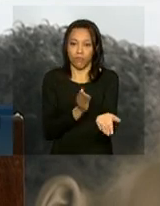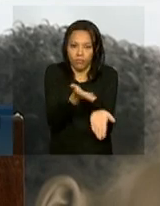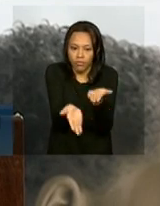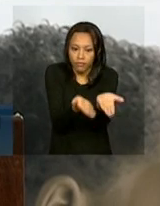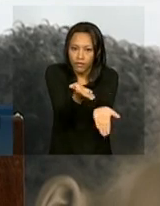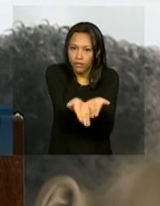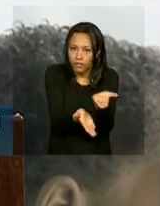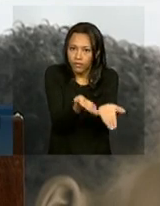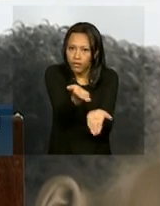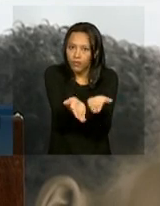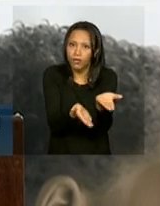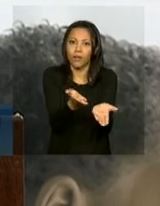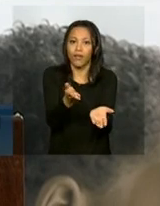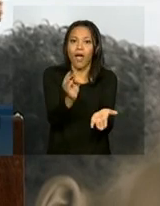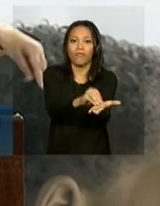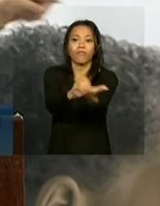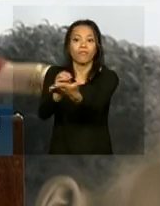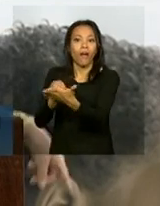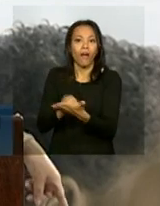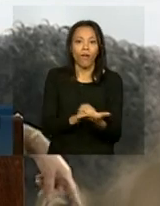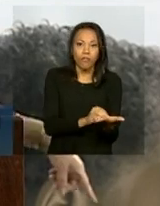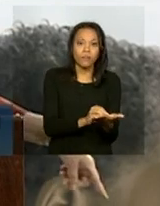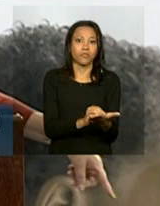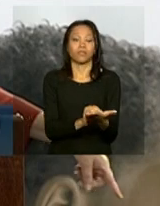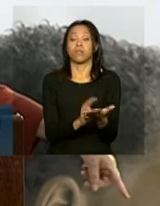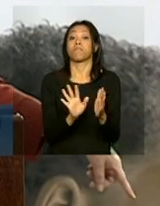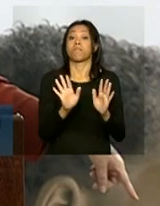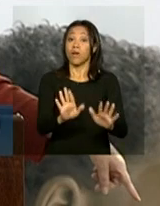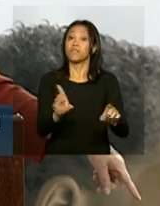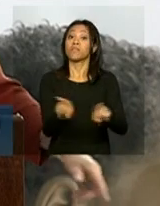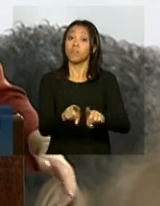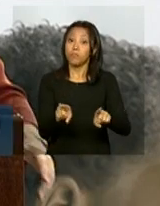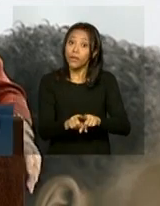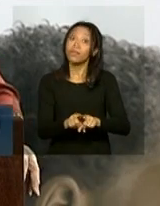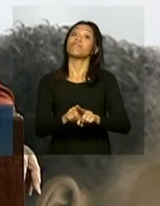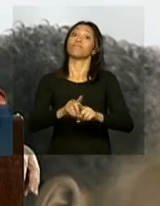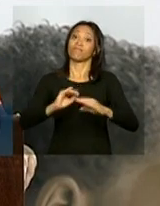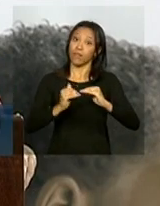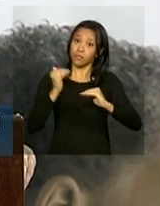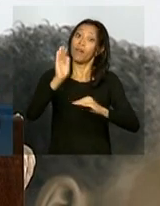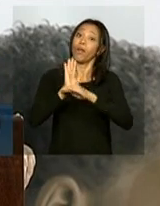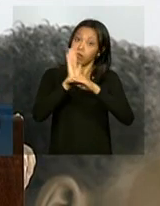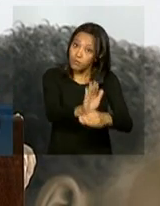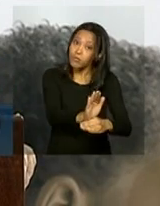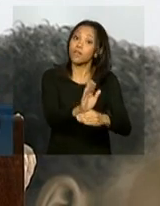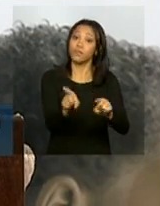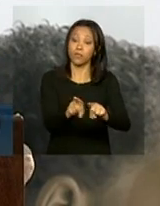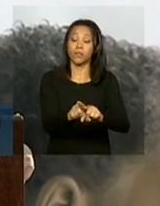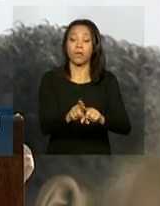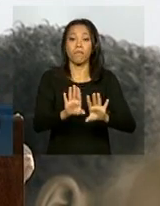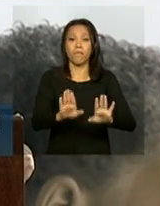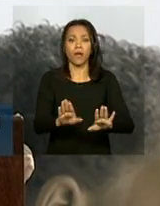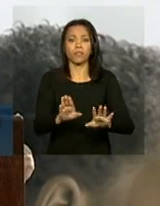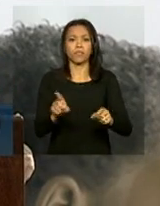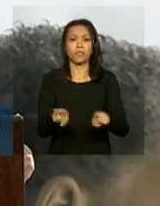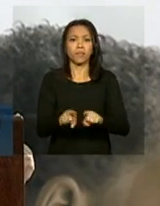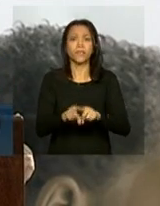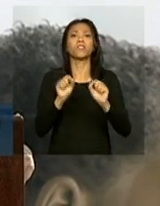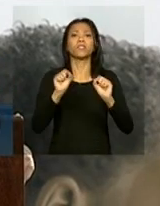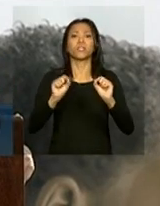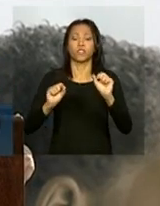da desigualdade. Se trata, sobretudo, de atender a desigualdade, mas se trata também de